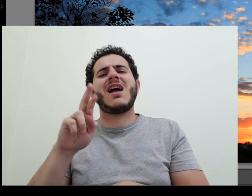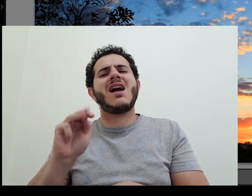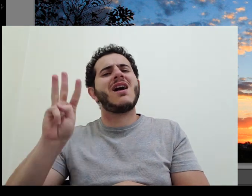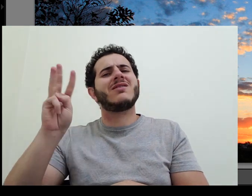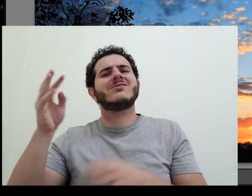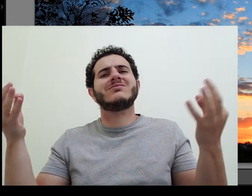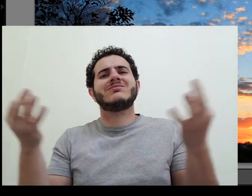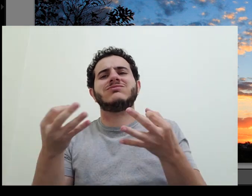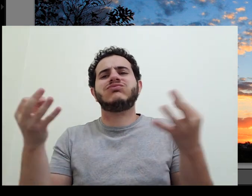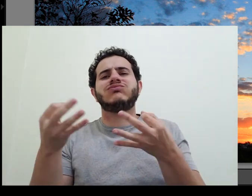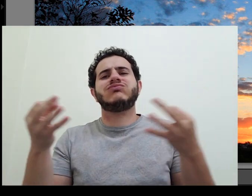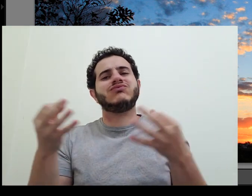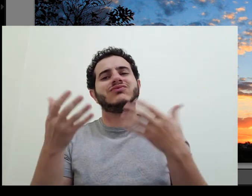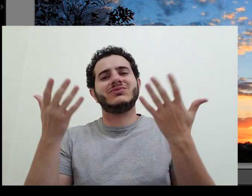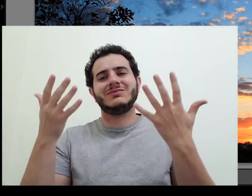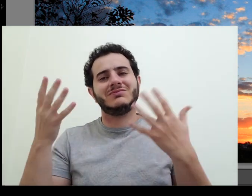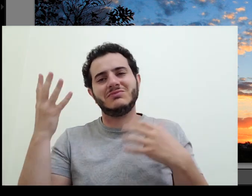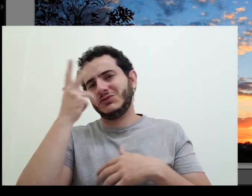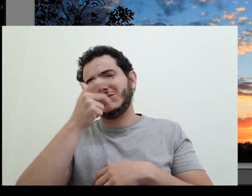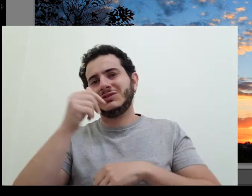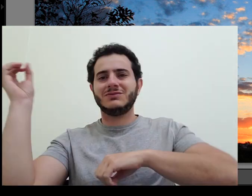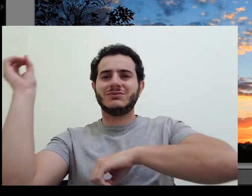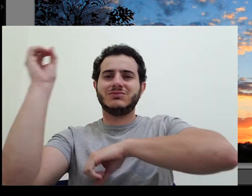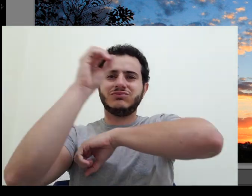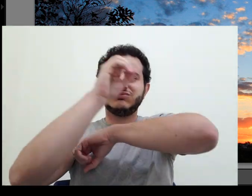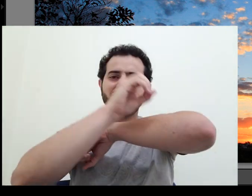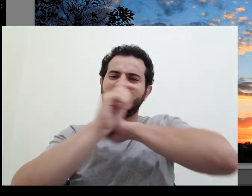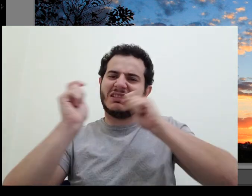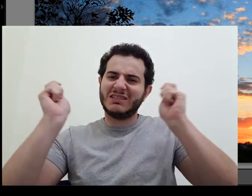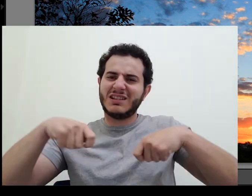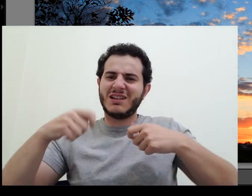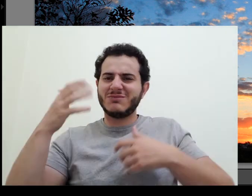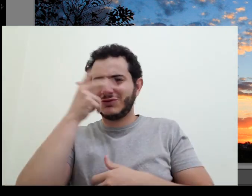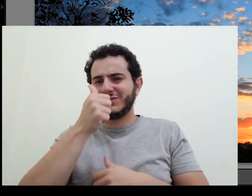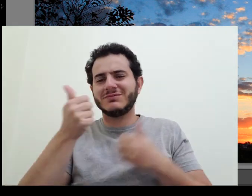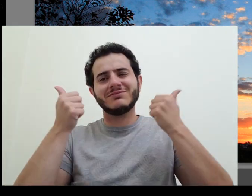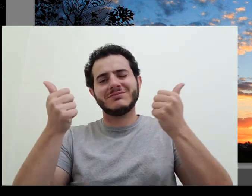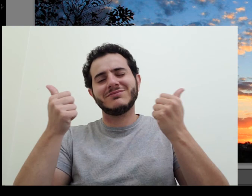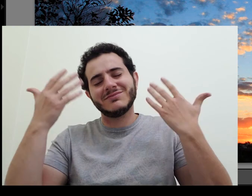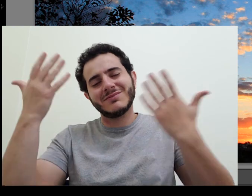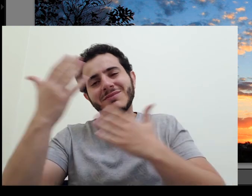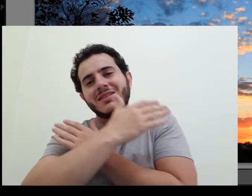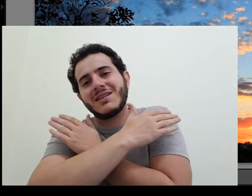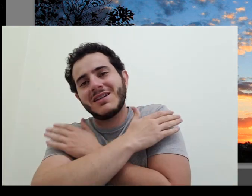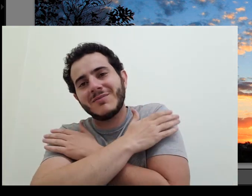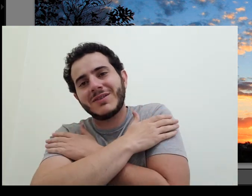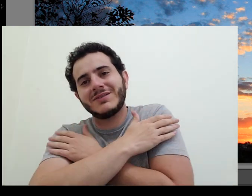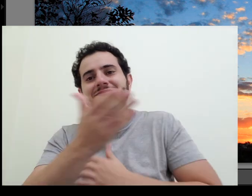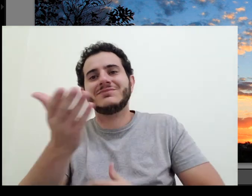horas e 35 minutos e 21 segundos. Tá lá, que RAW lindo, hein? Vamos